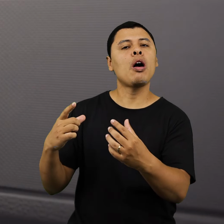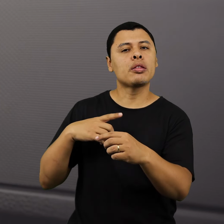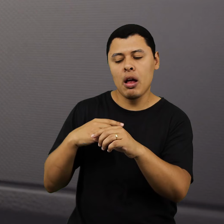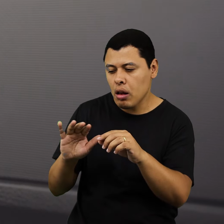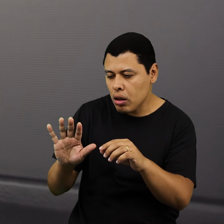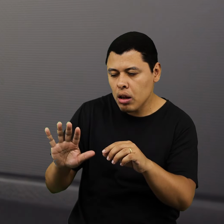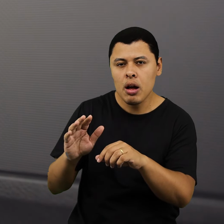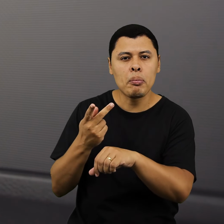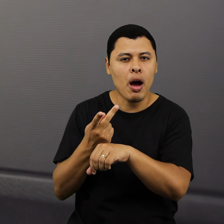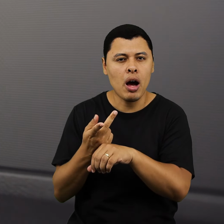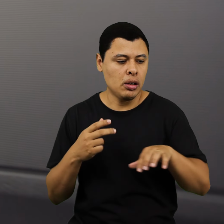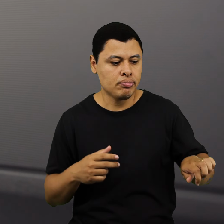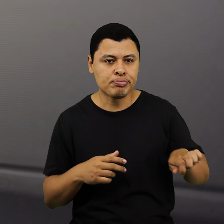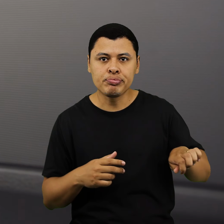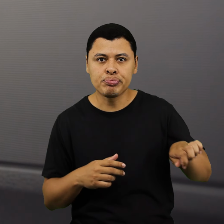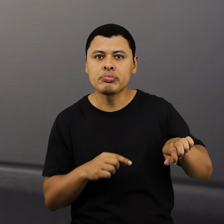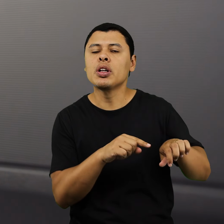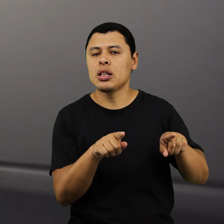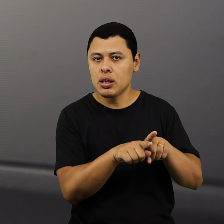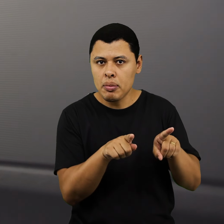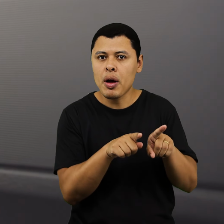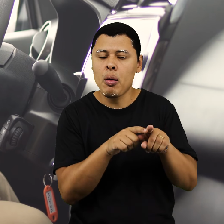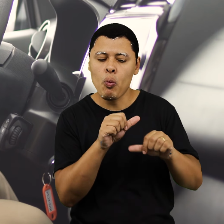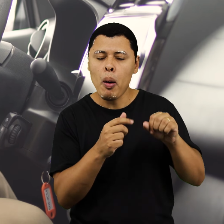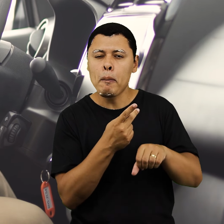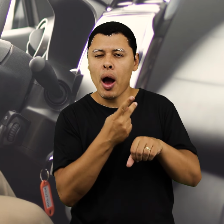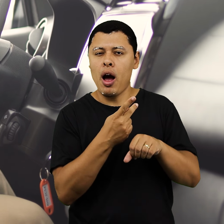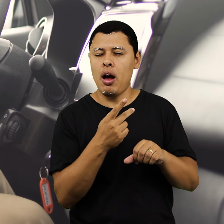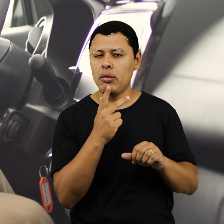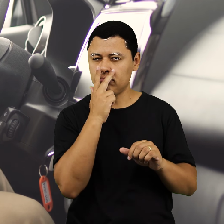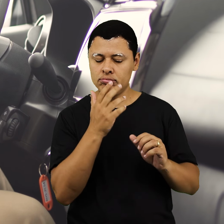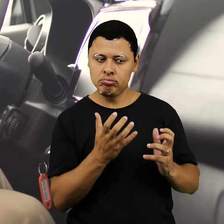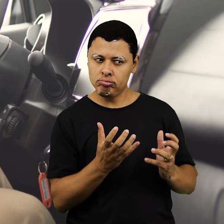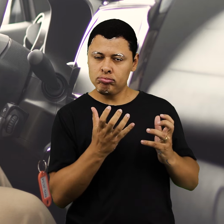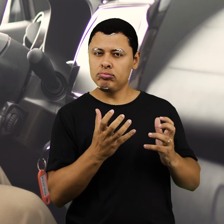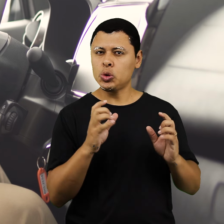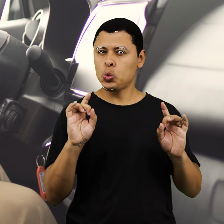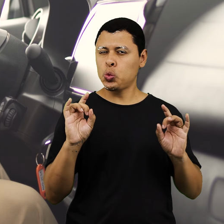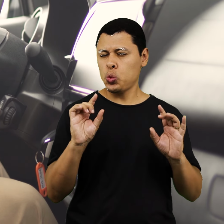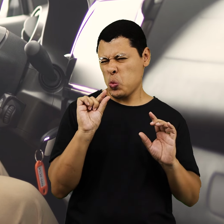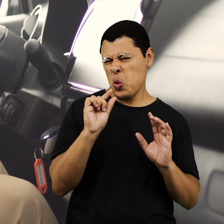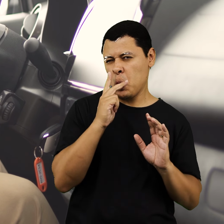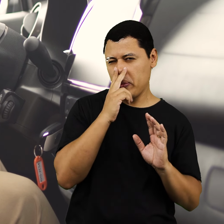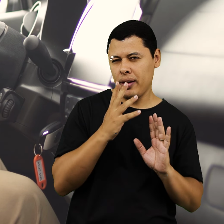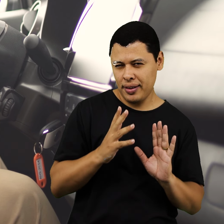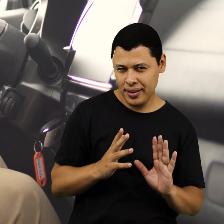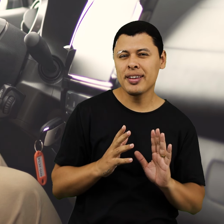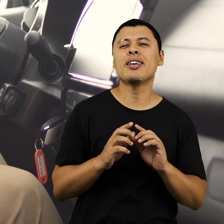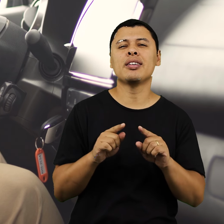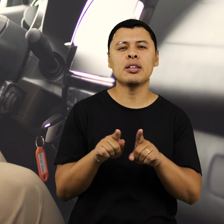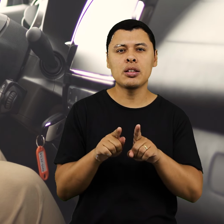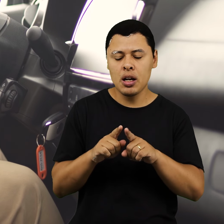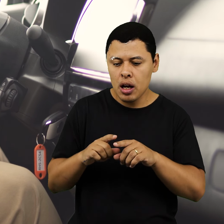painel, na maçaneta, que é muito importante, que você tem muito contato, né? Então dá um pouquinho mais de sensação de luxo, ampliada também pelas